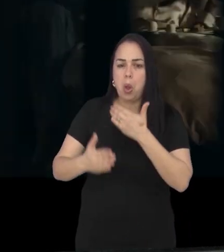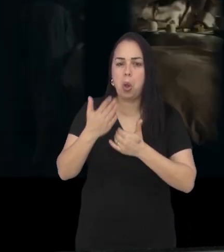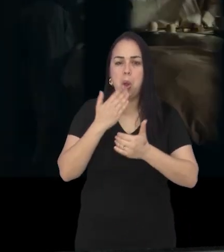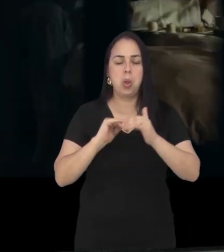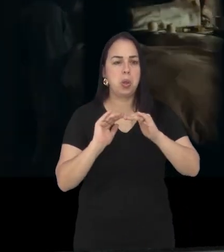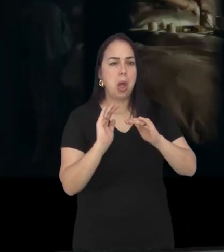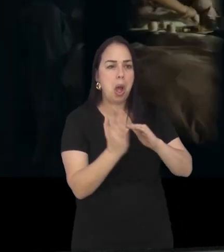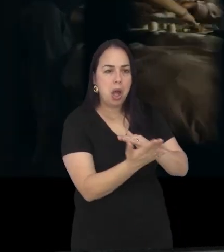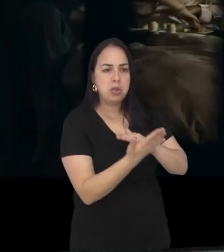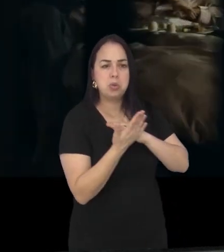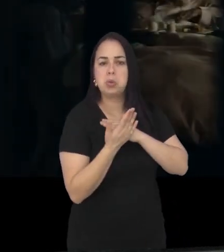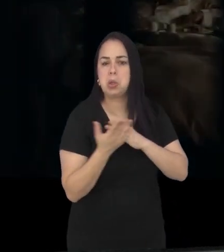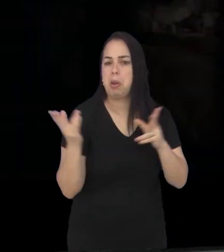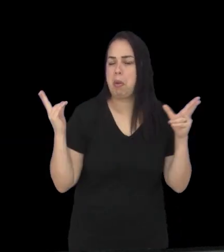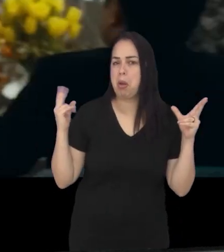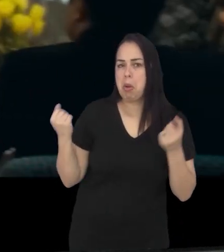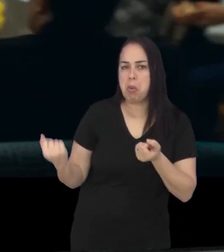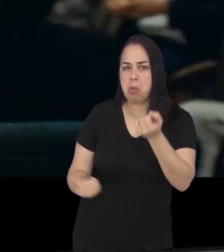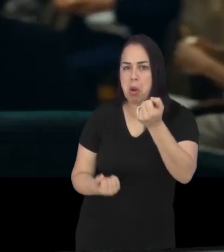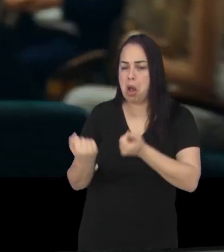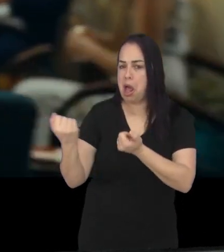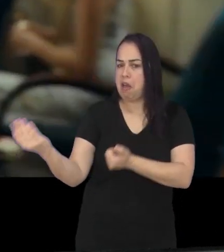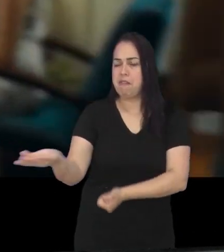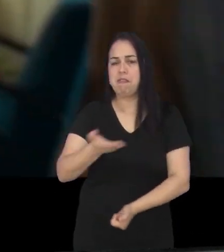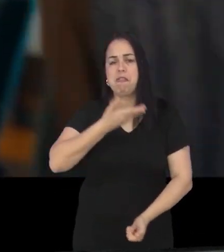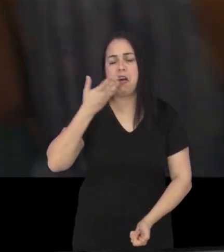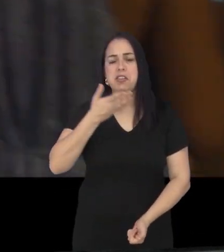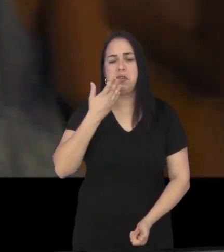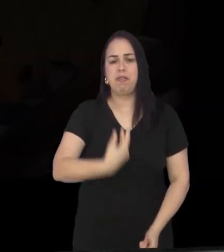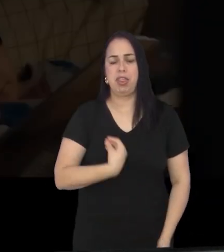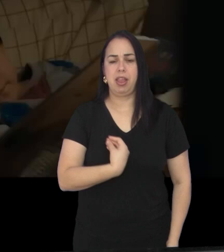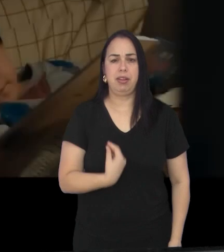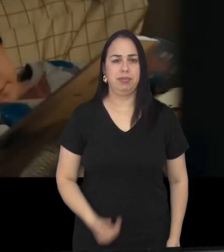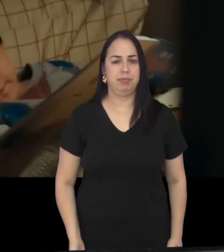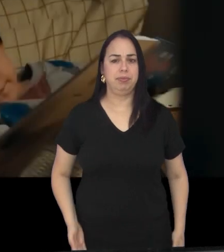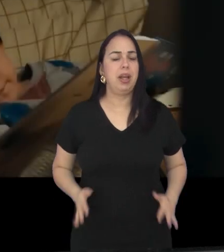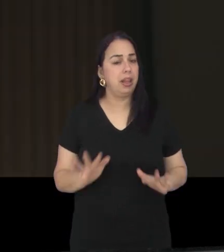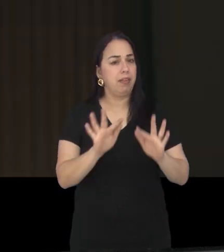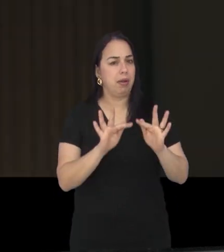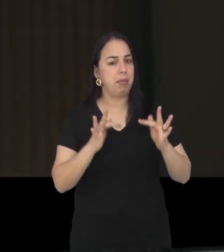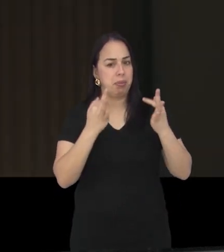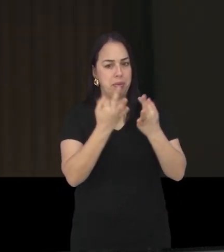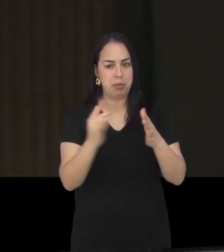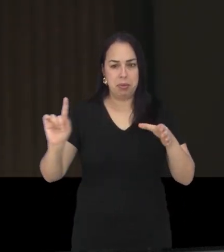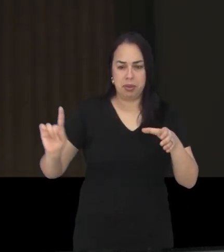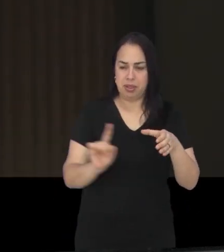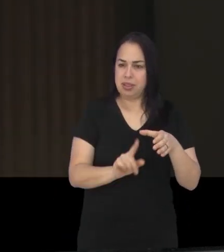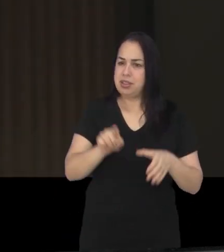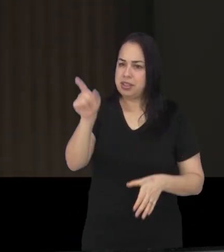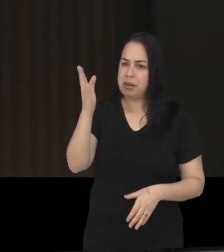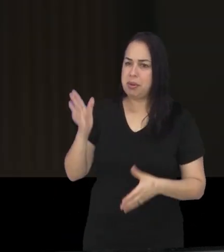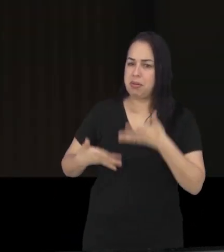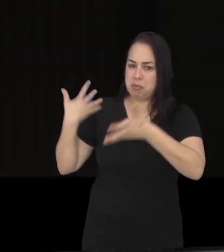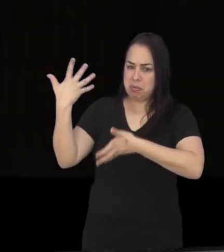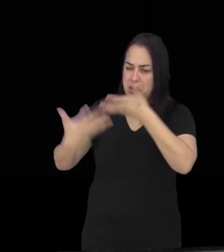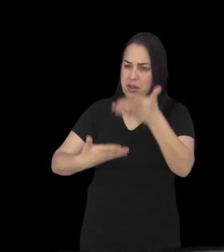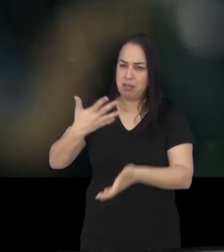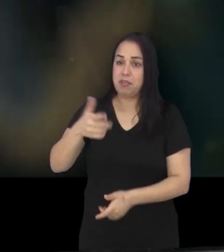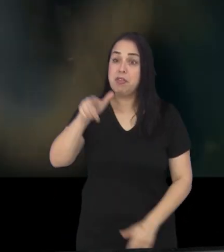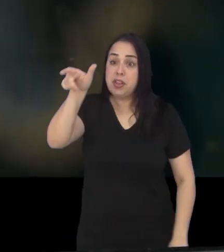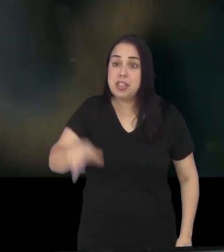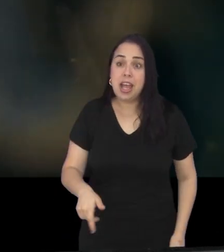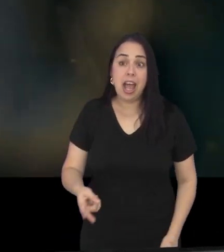os motoristas, tornam tudo mais fácil. É da família. Sempre diz isso, sabia? Você é a